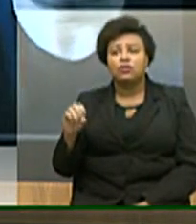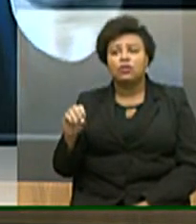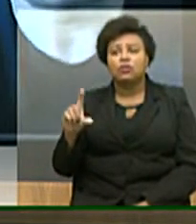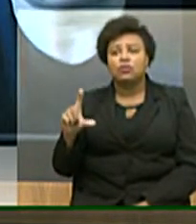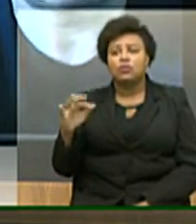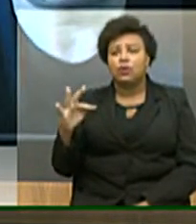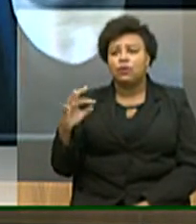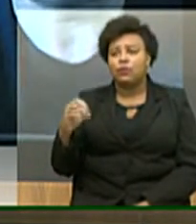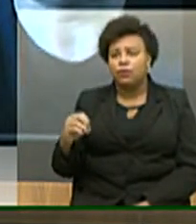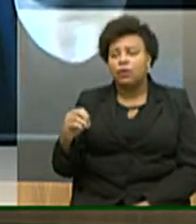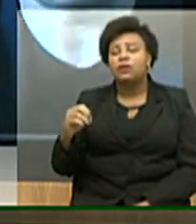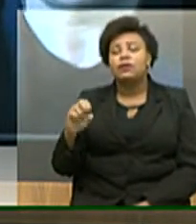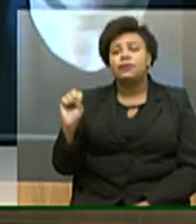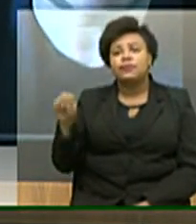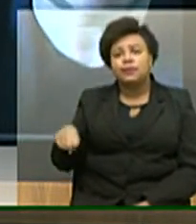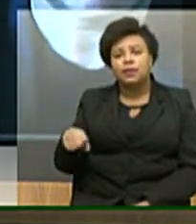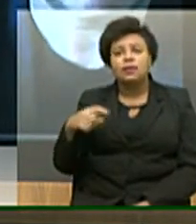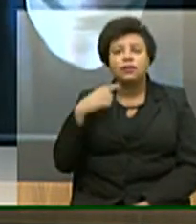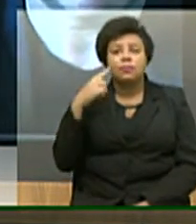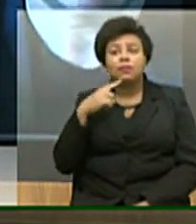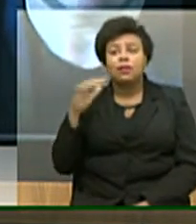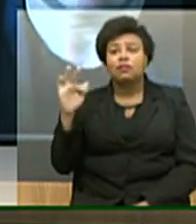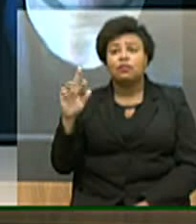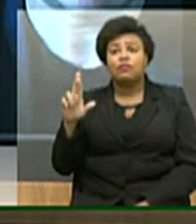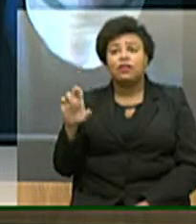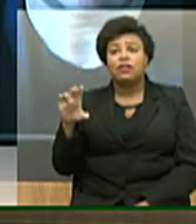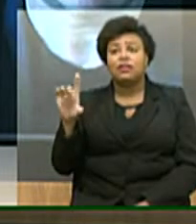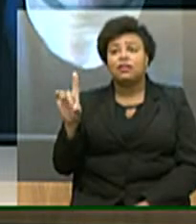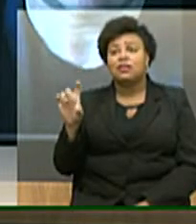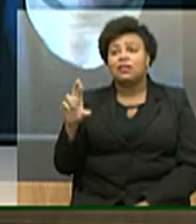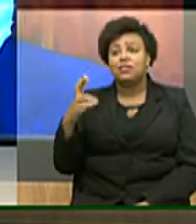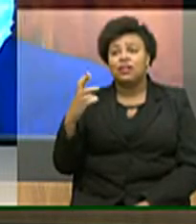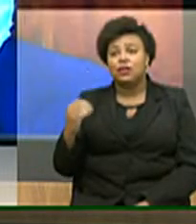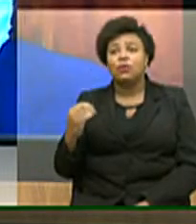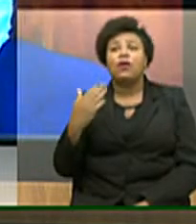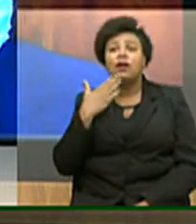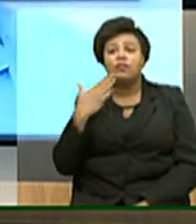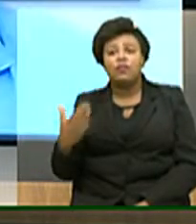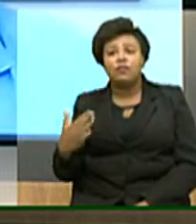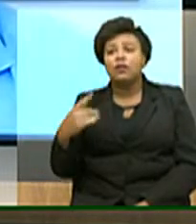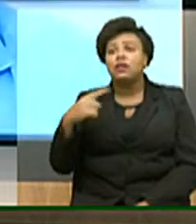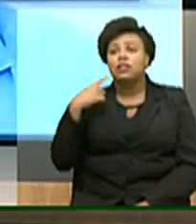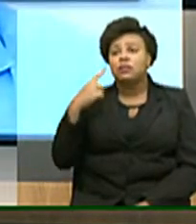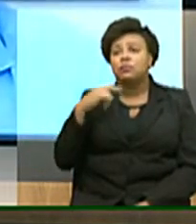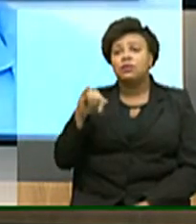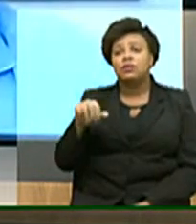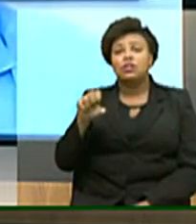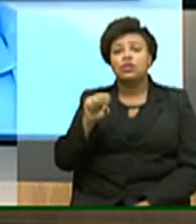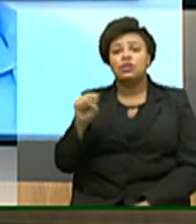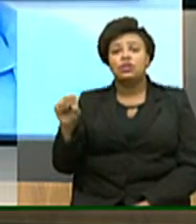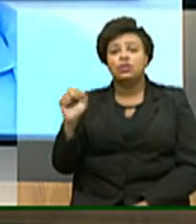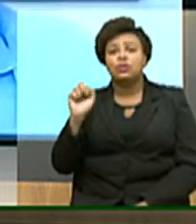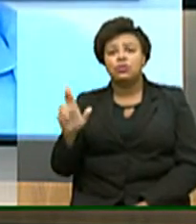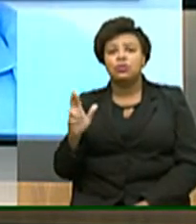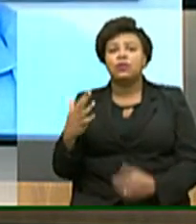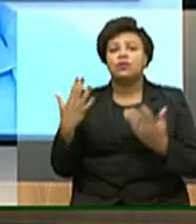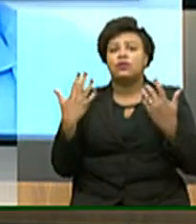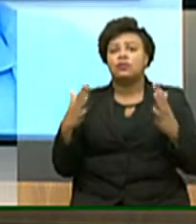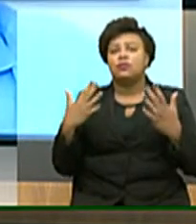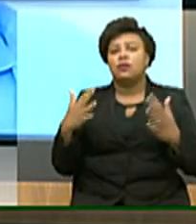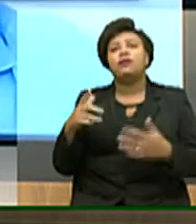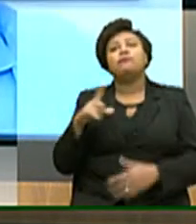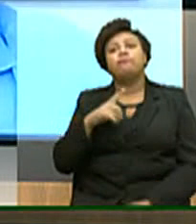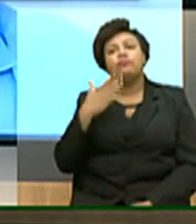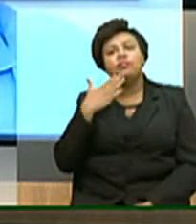presidente. Deputado Frederico Antunes. Frederico, favorável. Deputado Issur Koch. Parabenizando o autor, Zé Nunes,